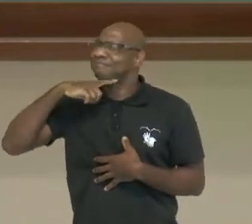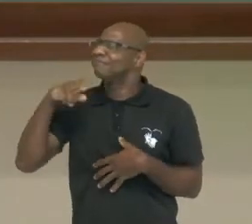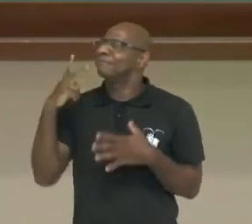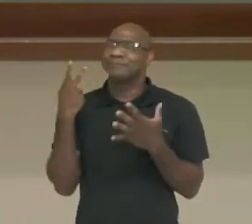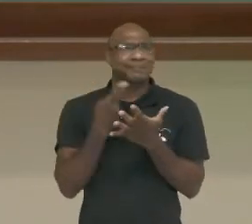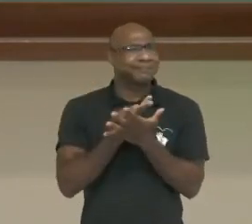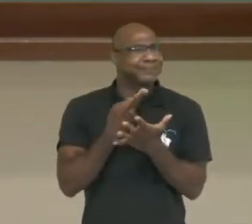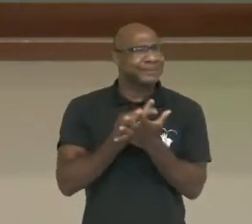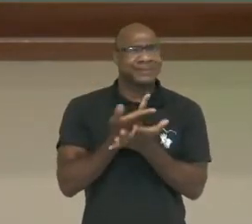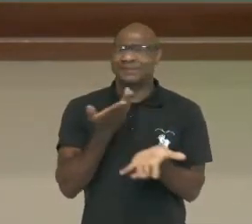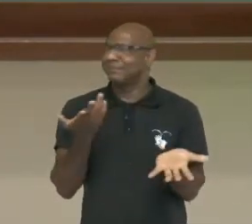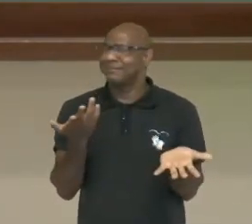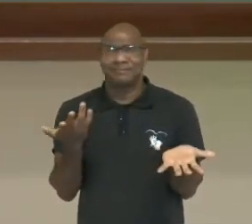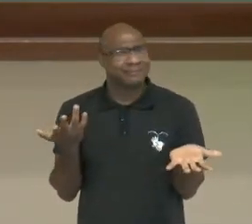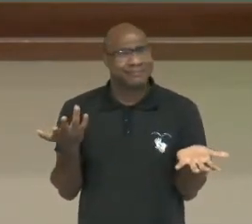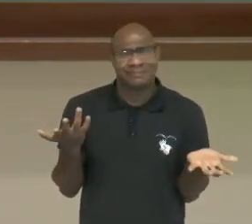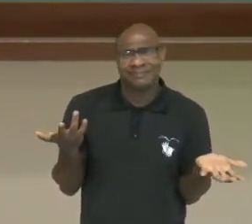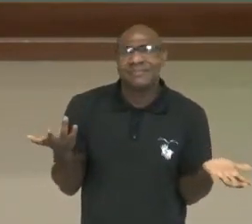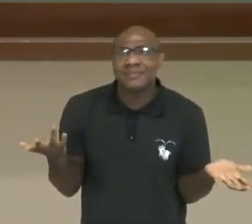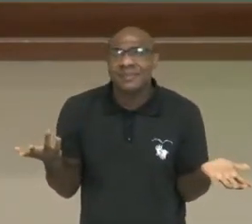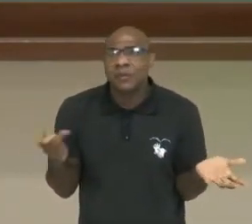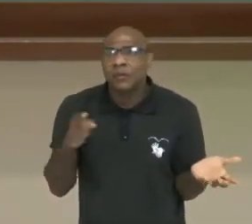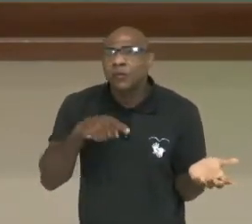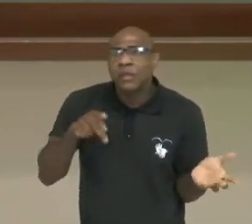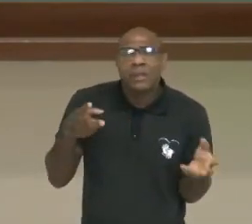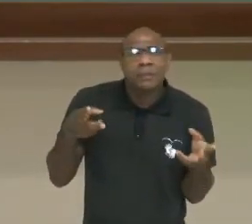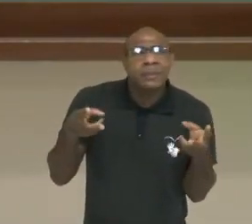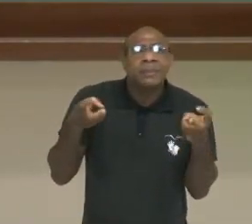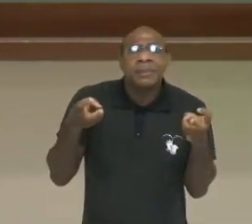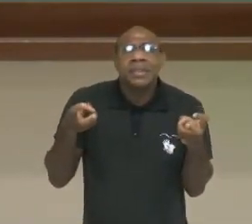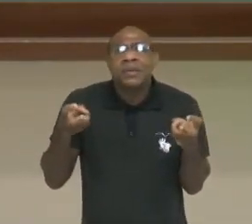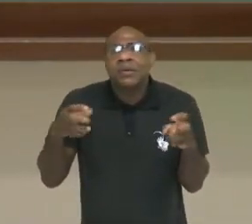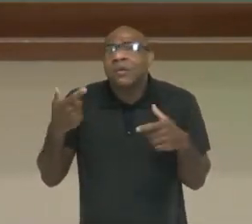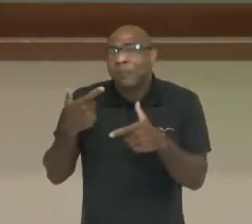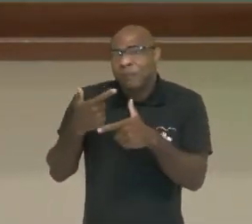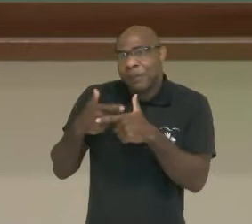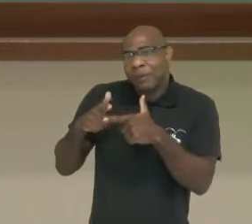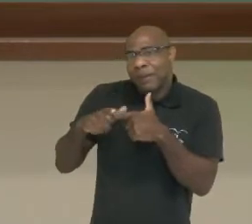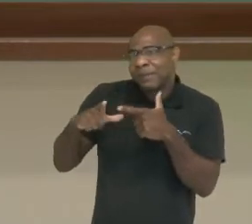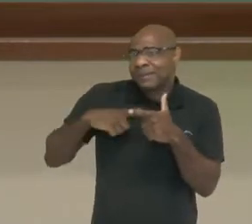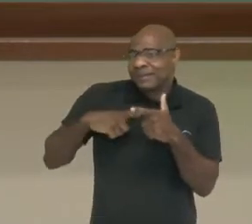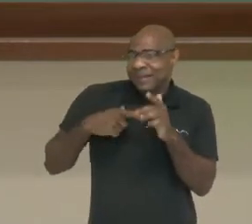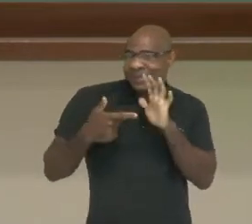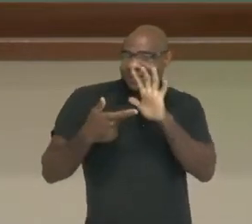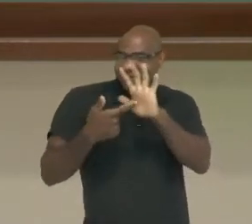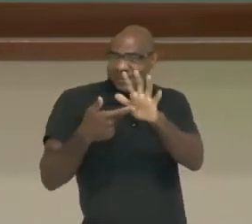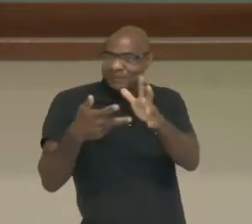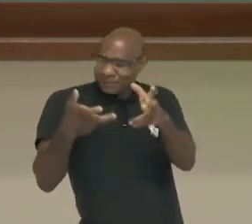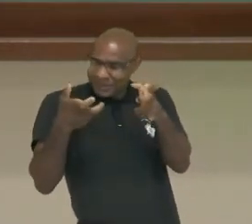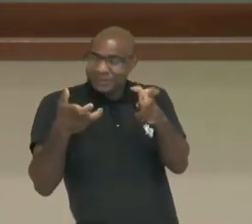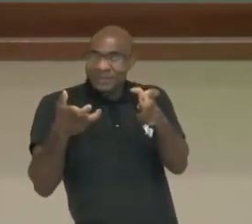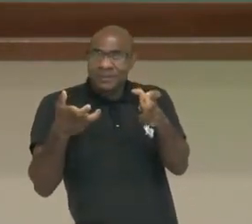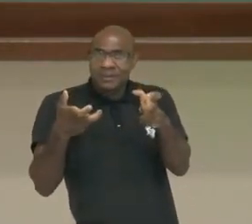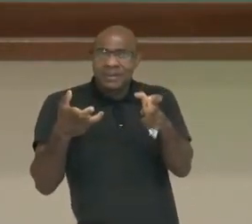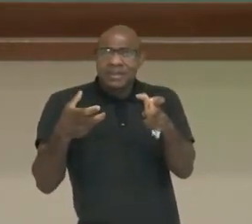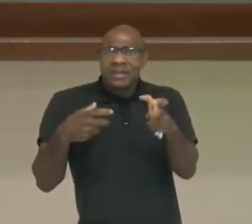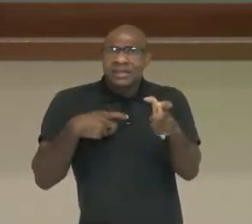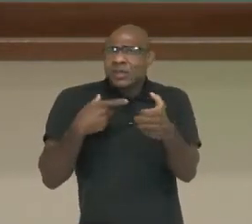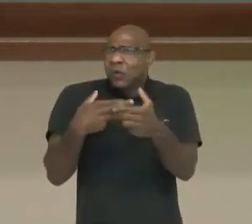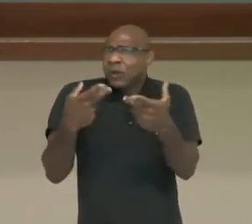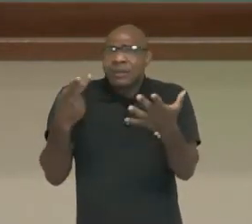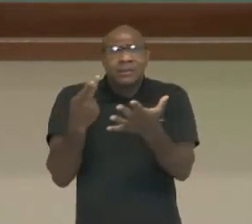completamente malucão. E vocês perceberam quais são os problemas que estão presentes neles? Um monte de coisa que não faz